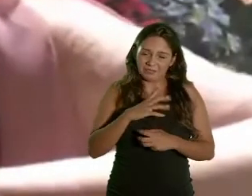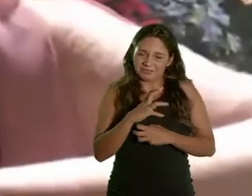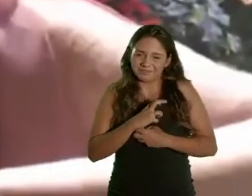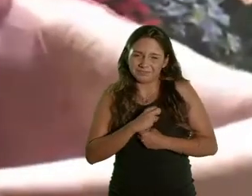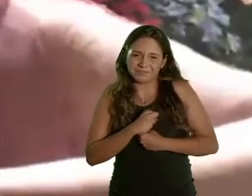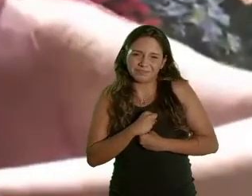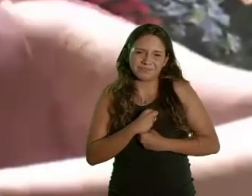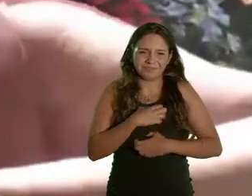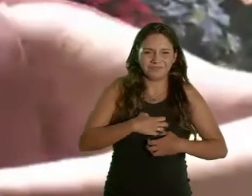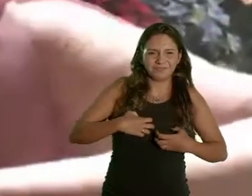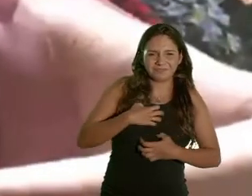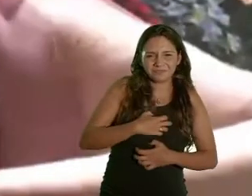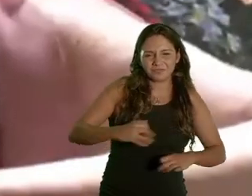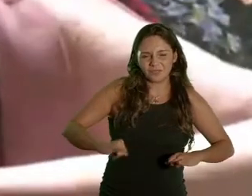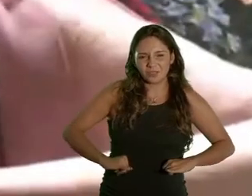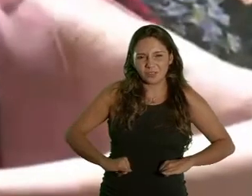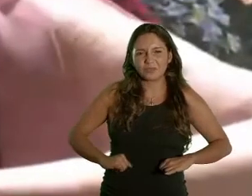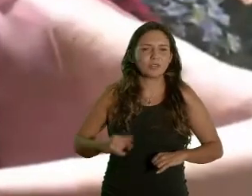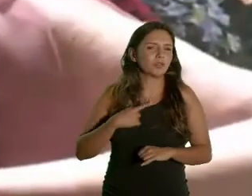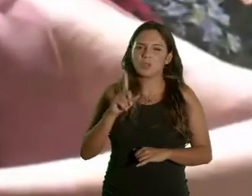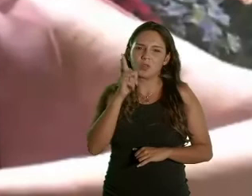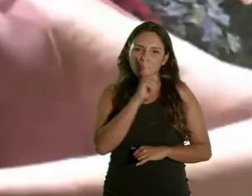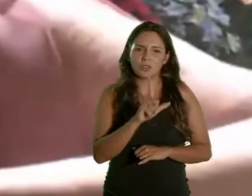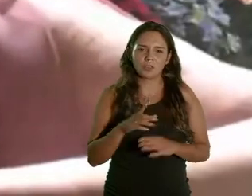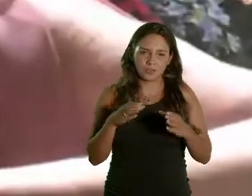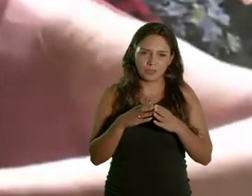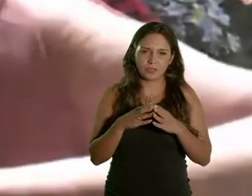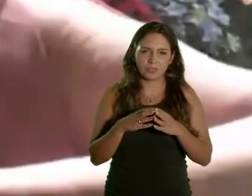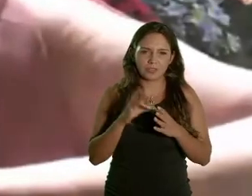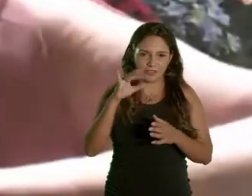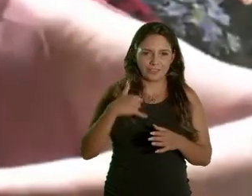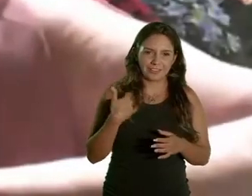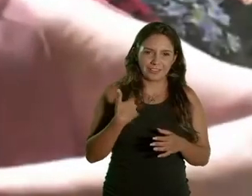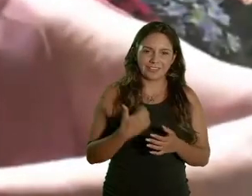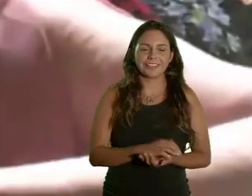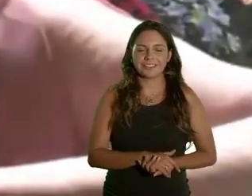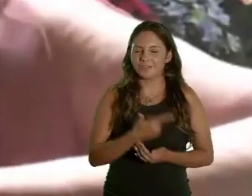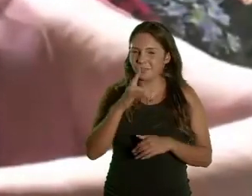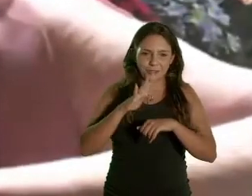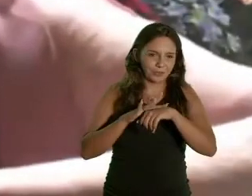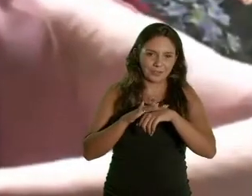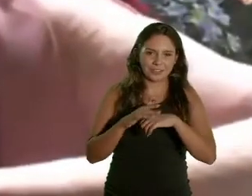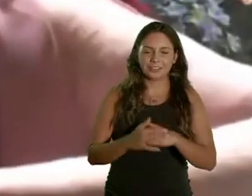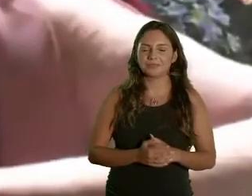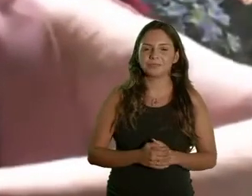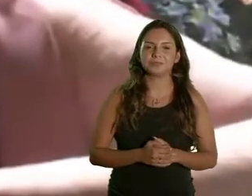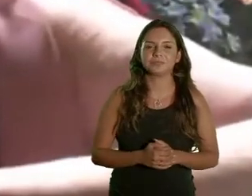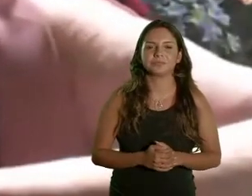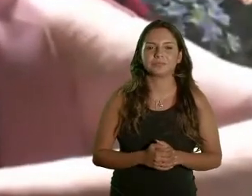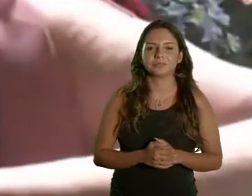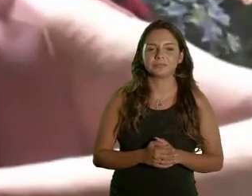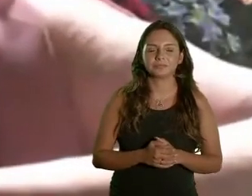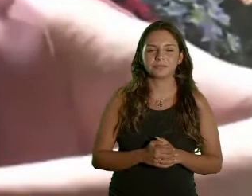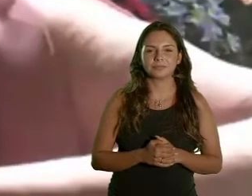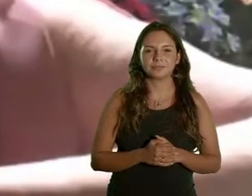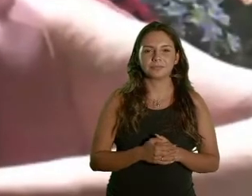estão sofrendo? Graças a Deus que eu sou do grupo de risco só de idade, não tenho doença nenhuma. E tenho